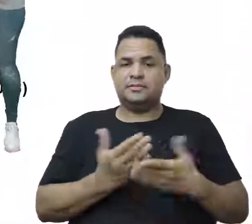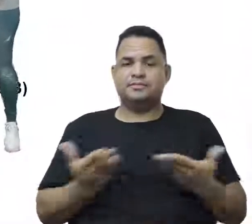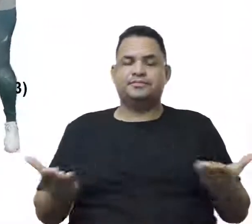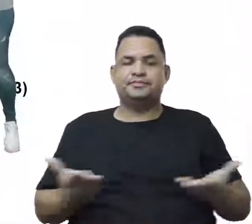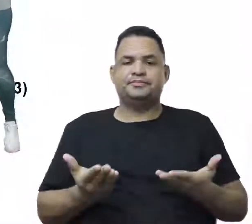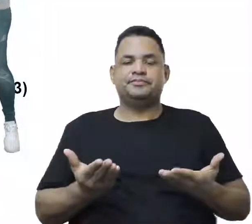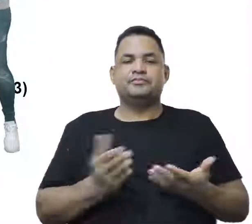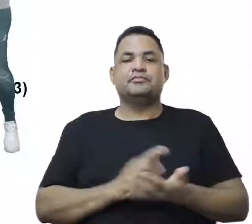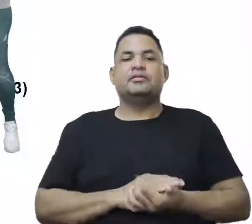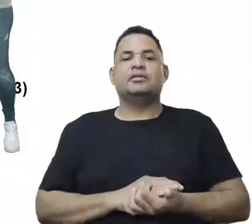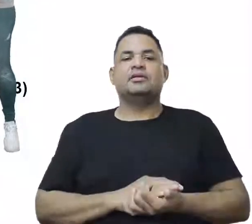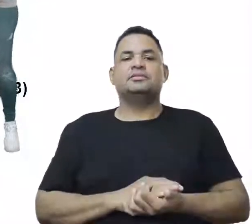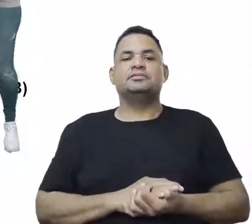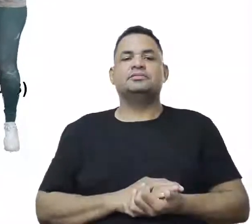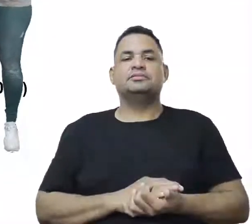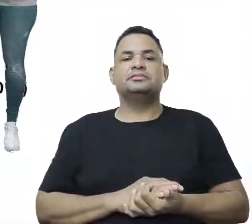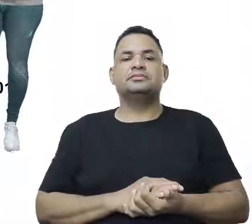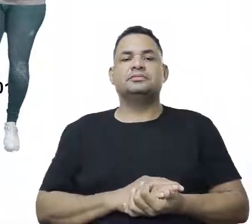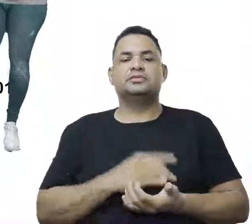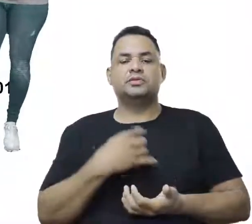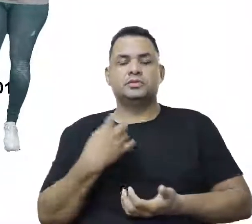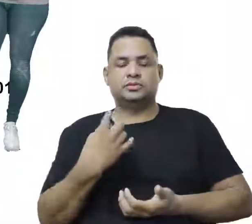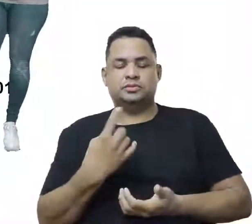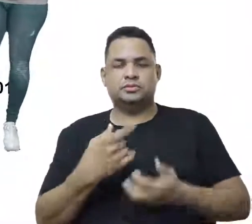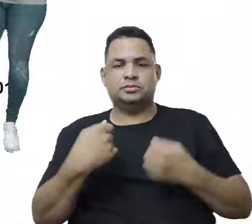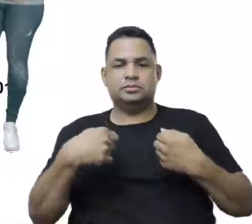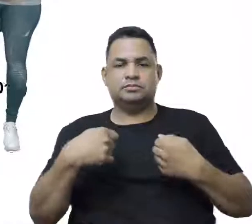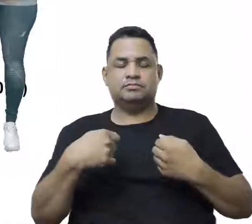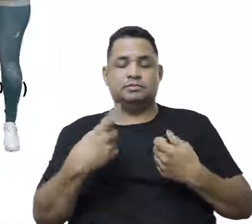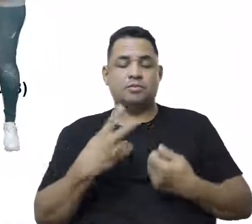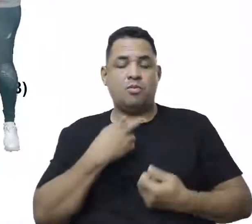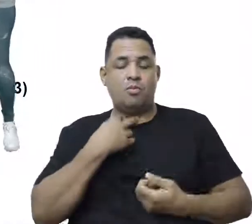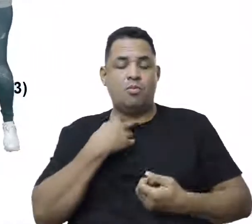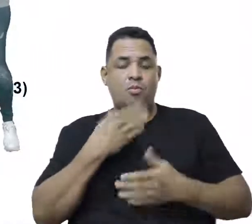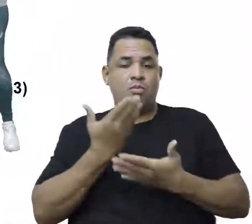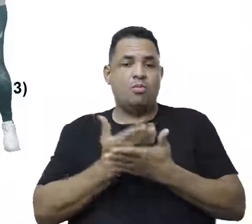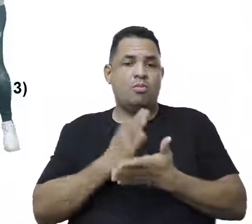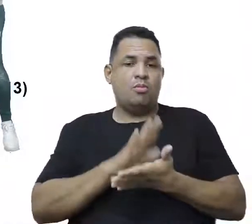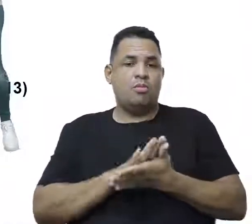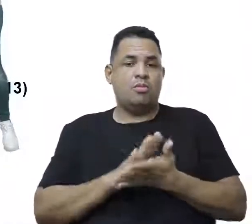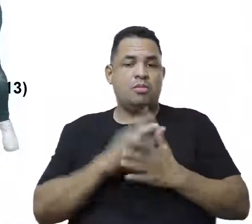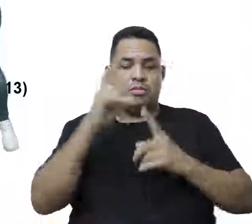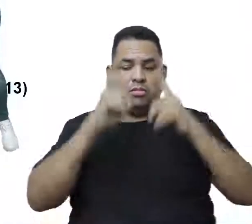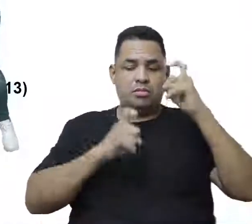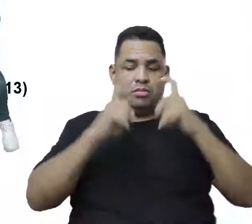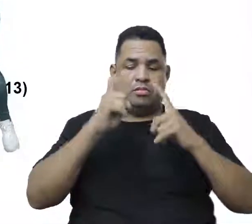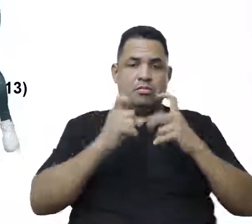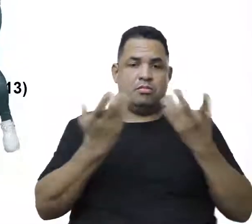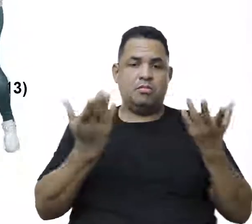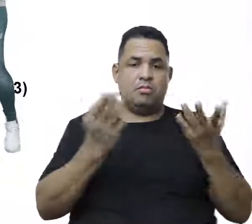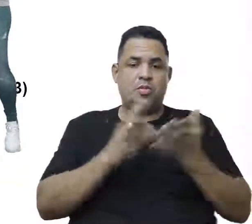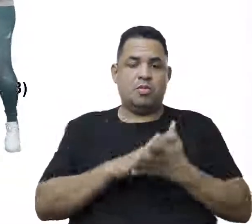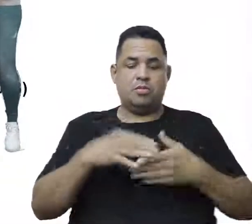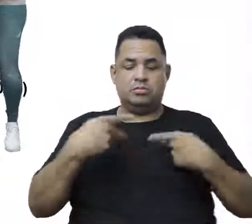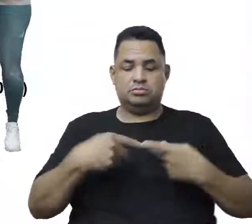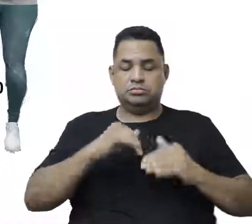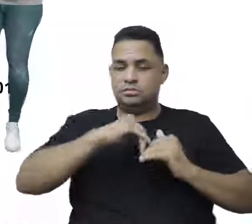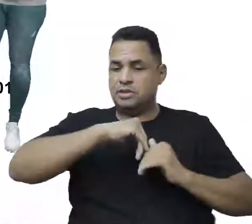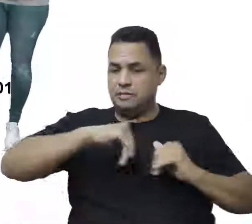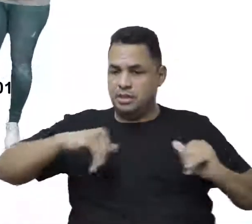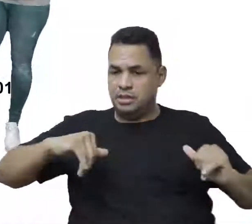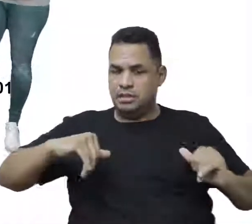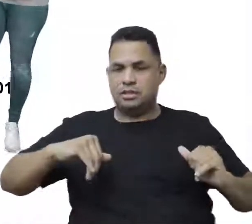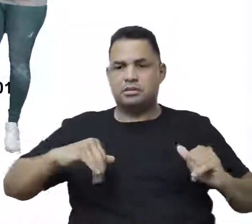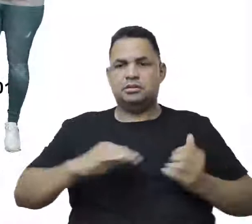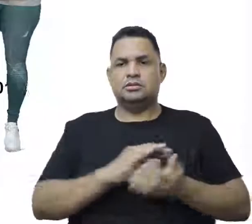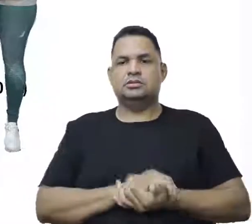que considerar é: a gente não pode interpretar um gesto ou uma postura isoladamente, ok? Então, vamos Esse